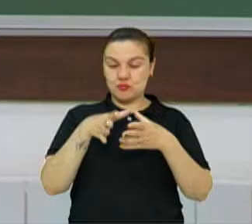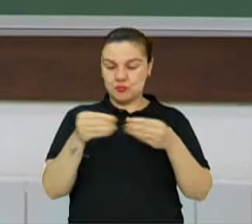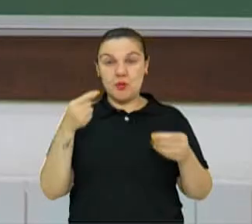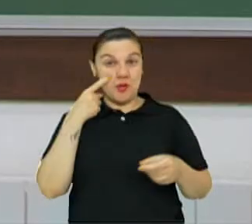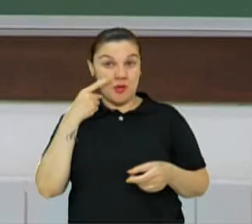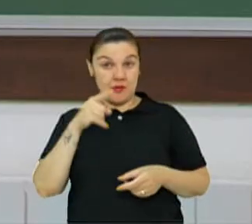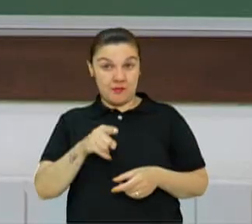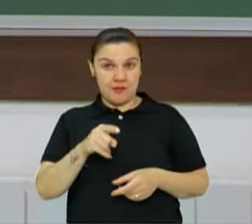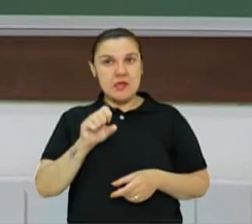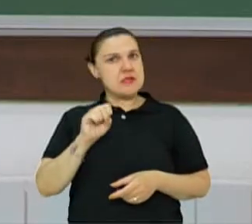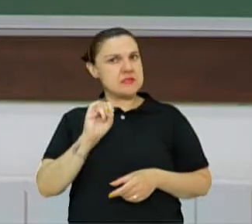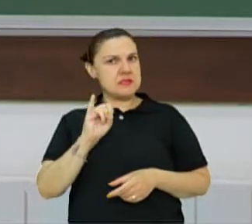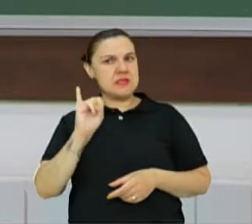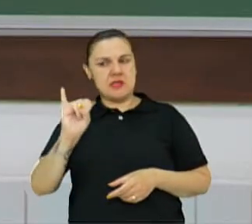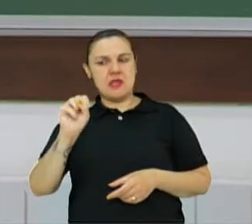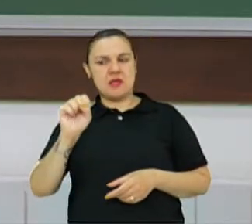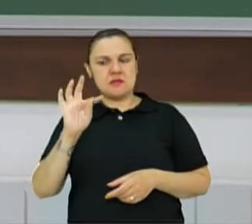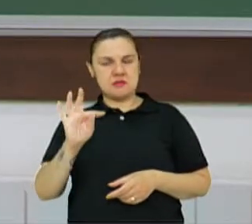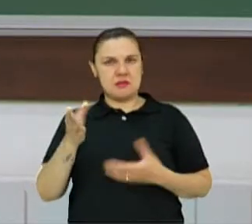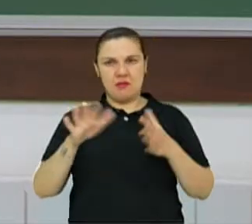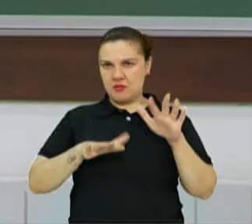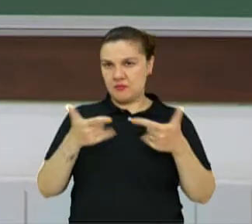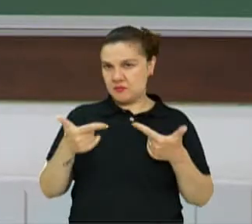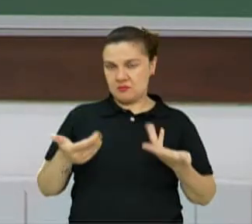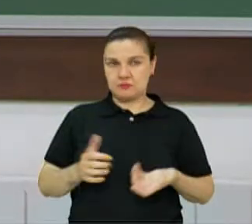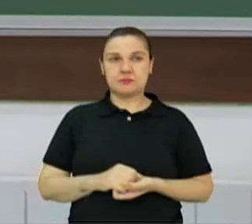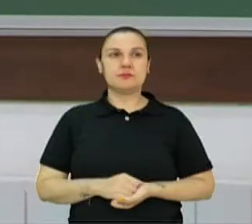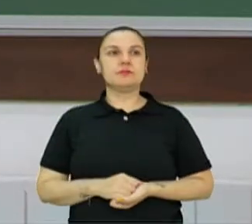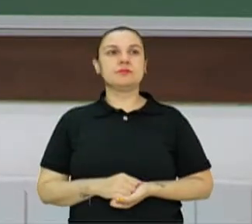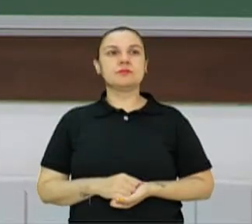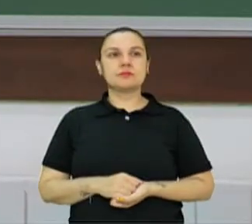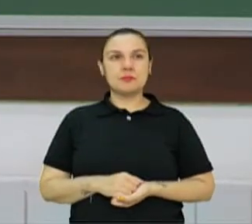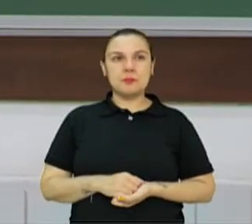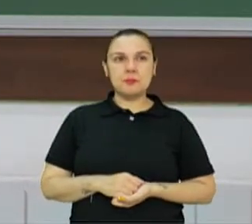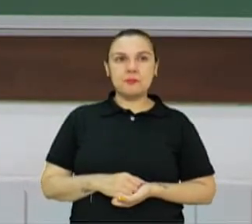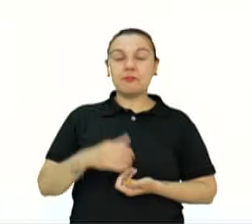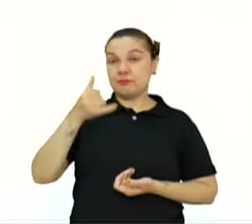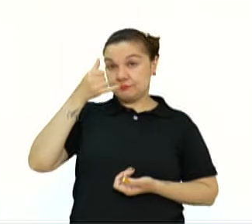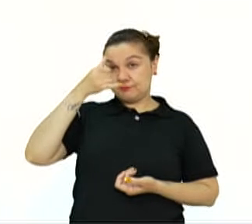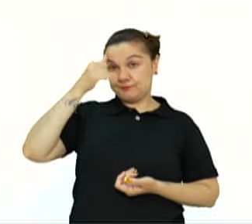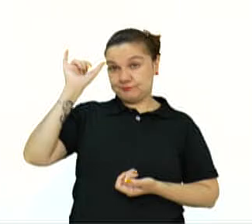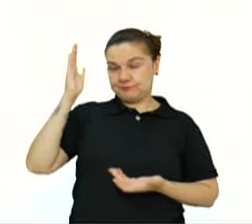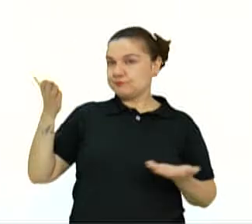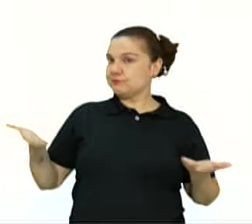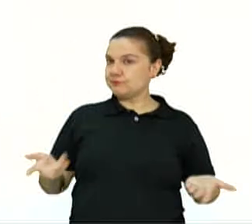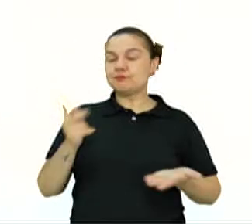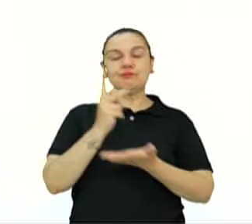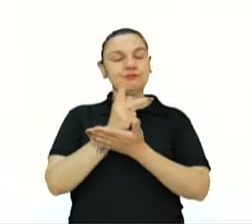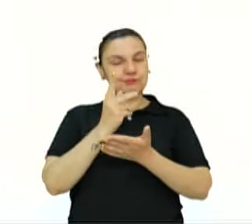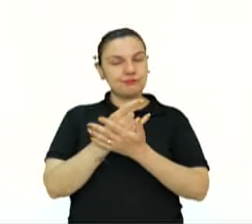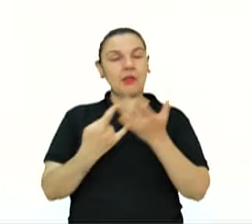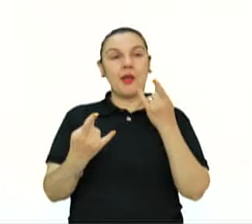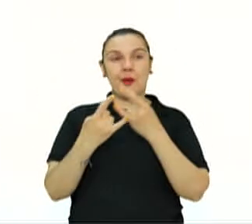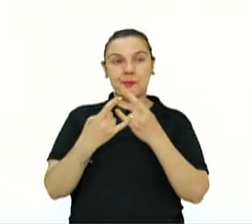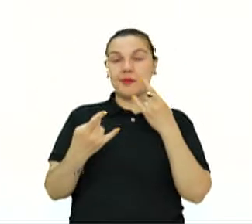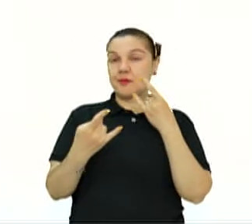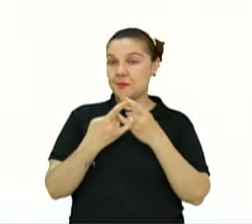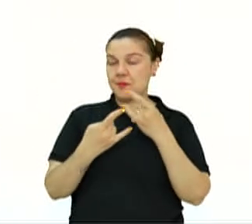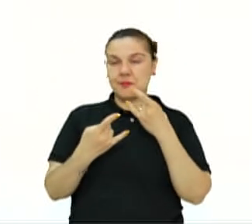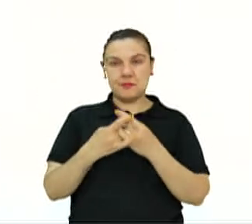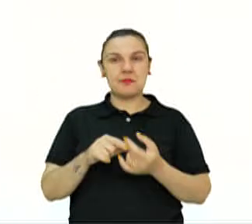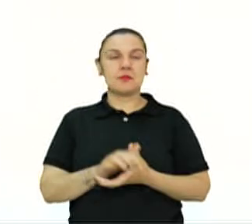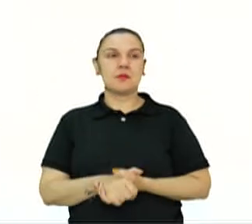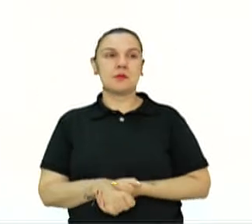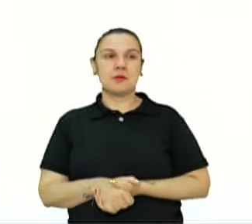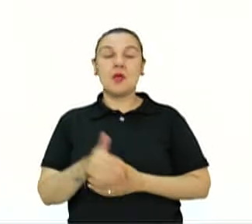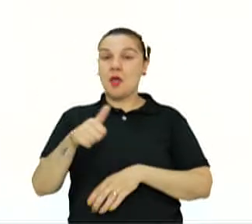é uma IST, às vezes pode nem ser. A prevenção, preservativos, né? Então a camisinha é o